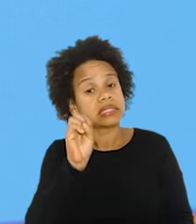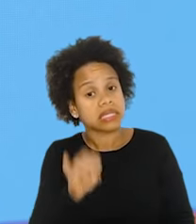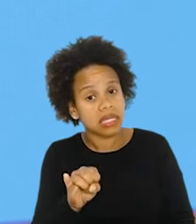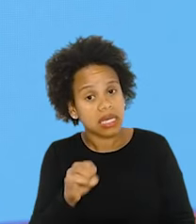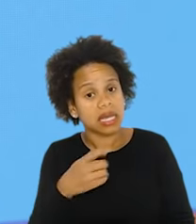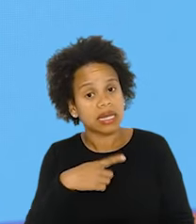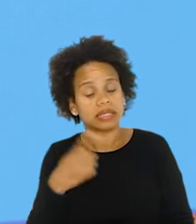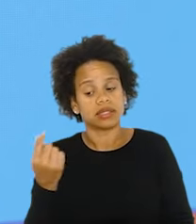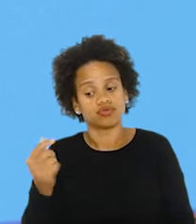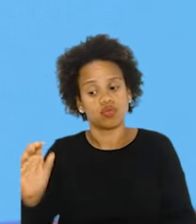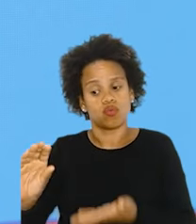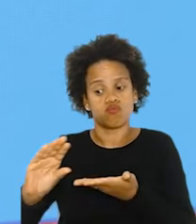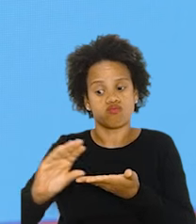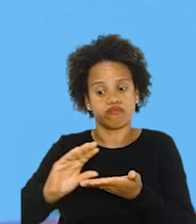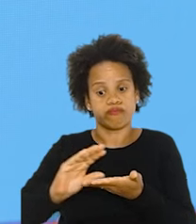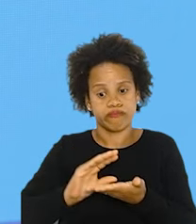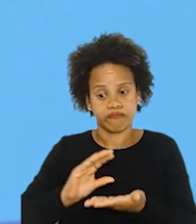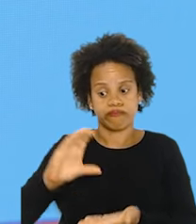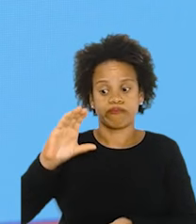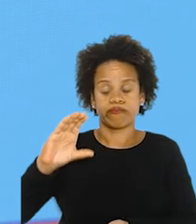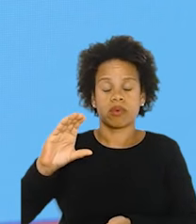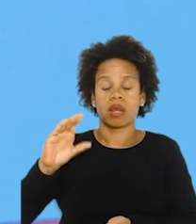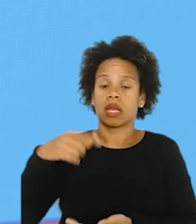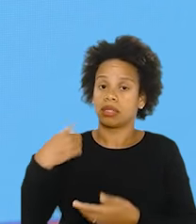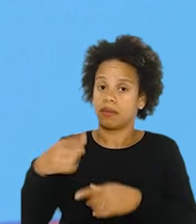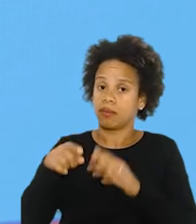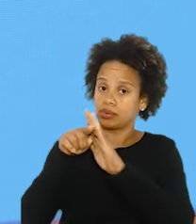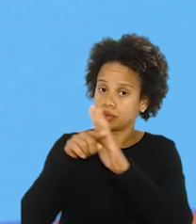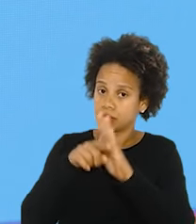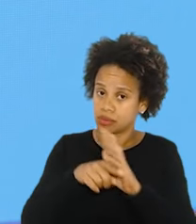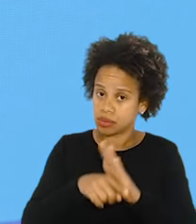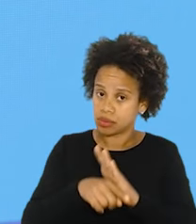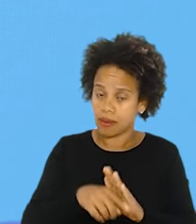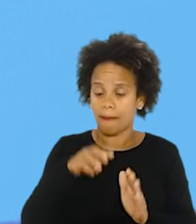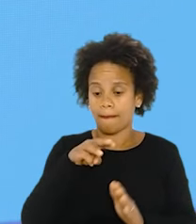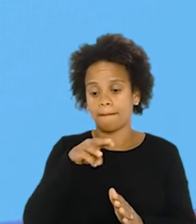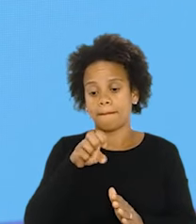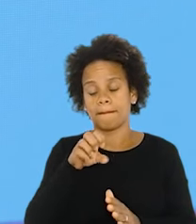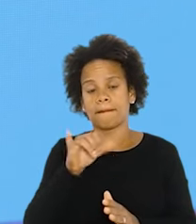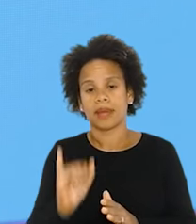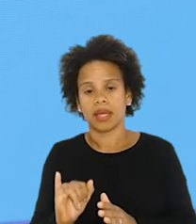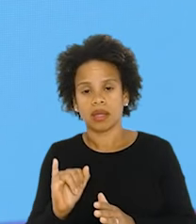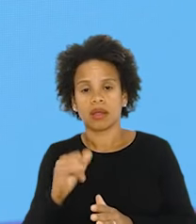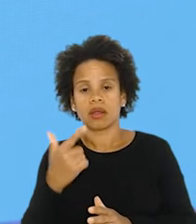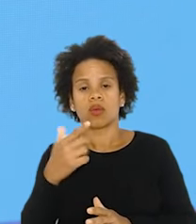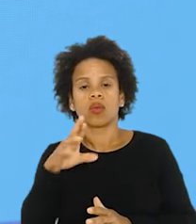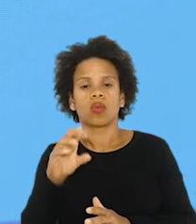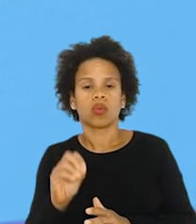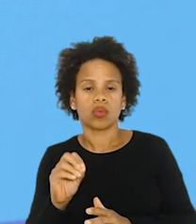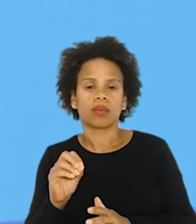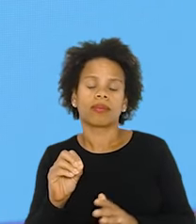expressivo E aí depois de uma apuração eh que o mês se equipara ao lucro presumido para essa questão Depois dessa